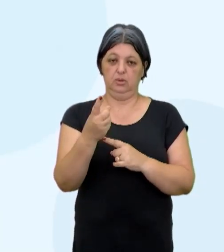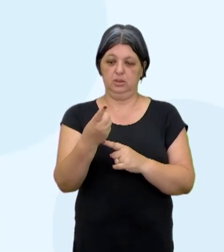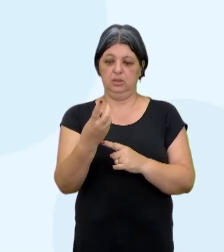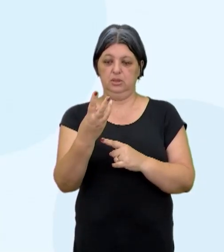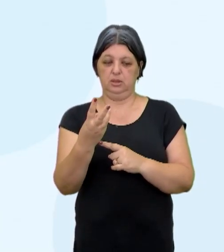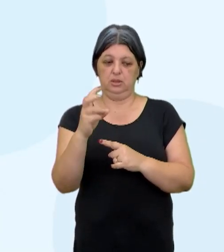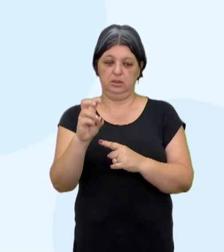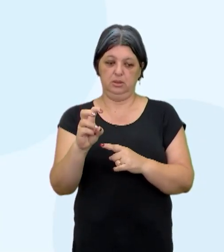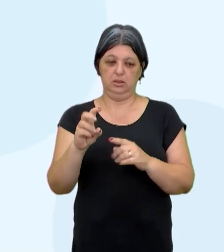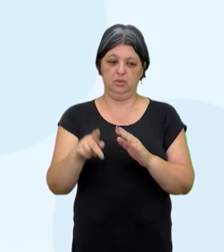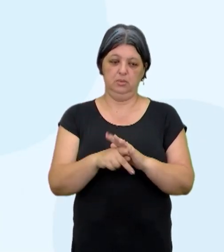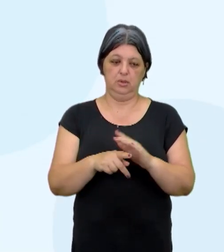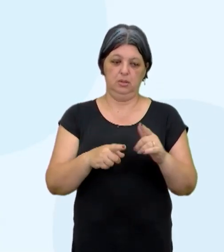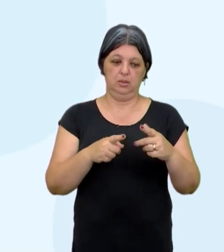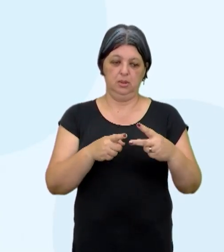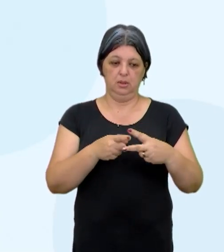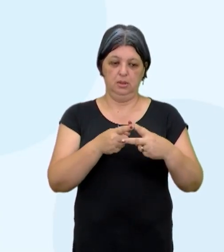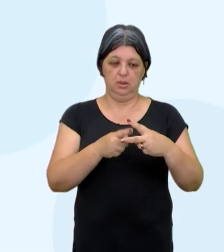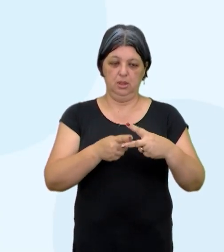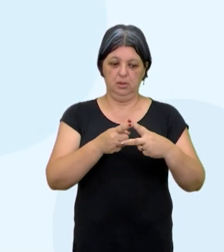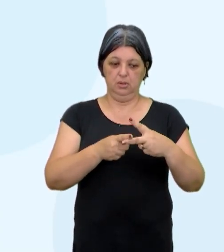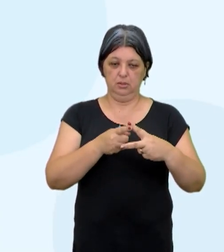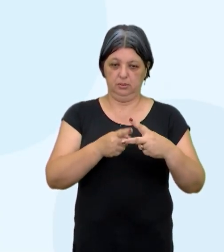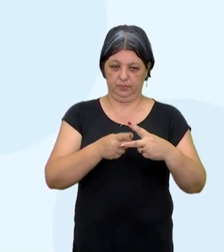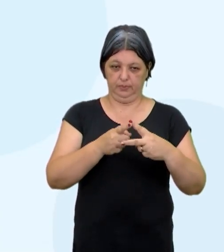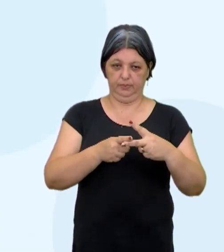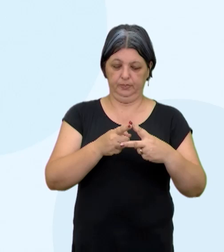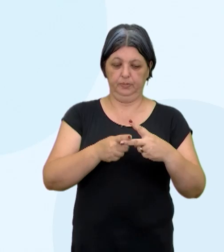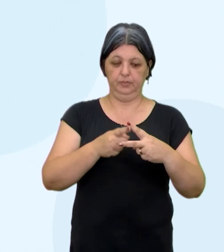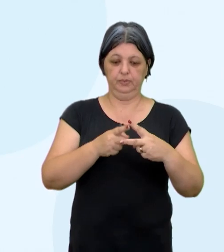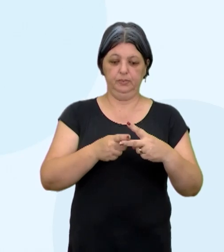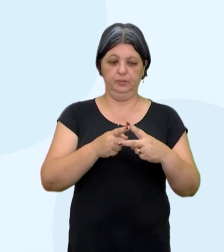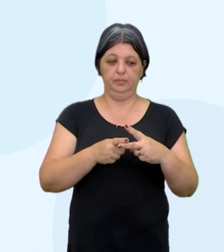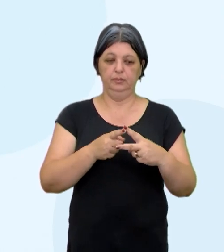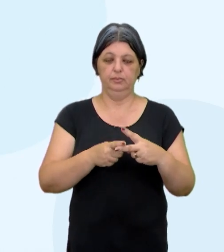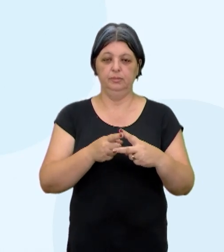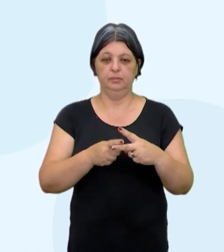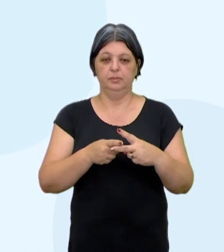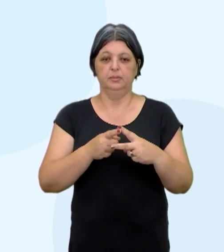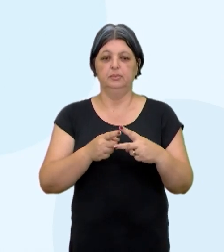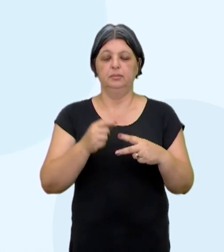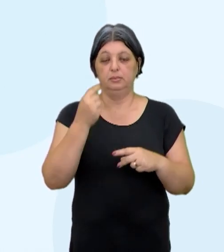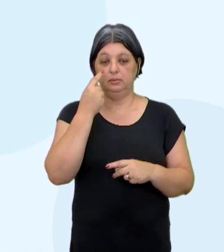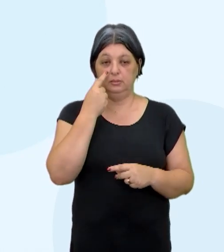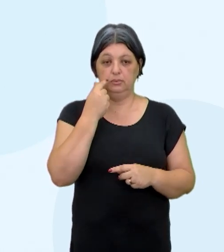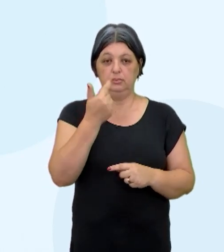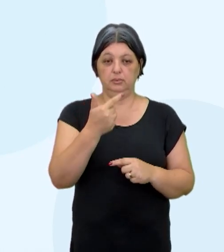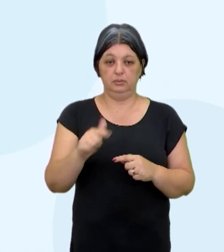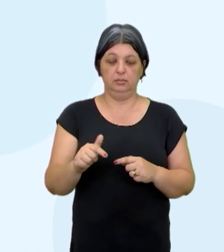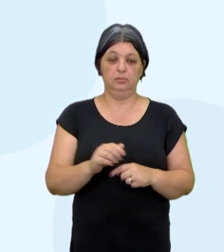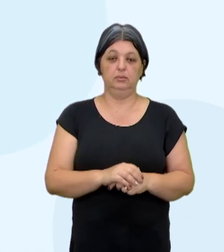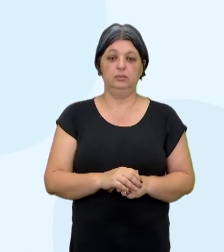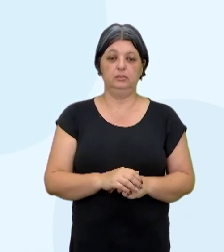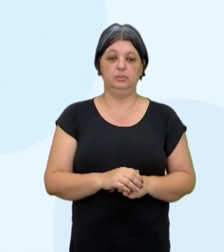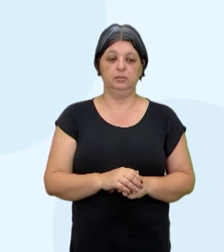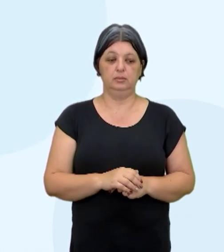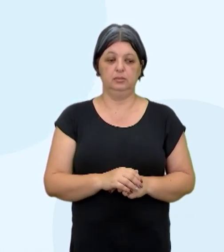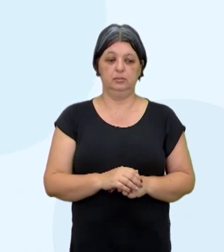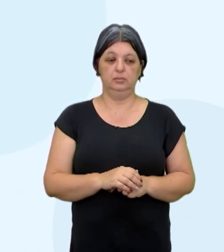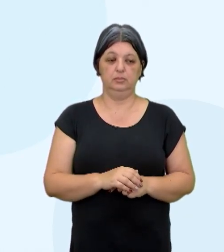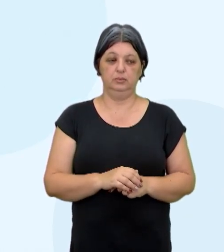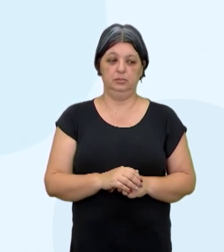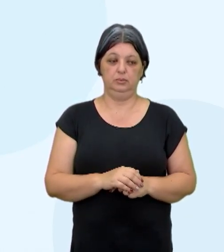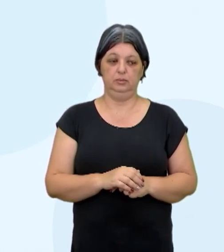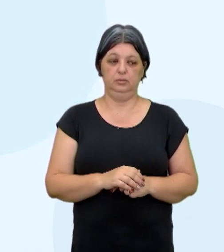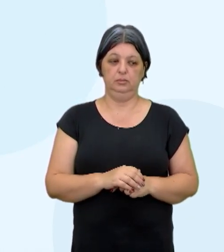Se eu somar esses três valores, eu tenho um total de 360 graus. Vou pegar outro pedaço, ó, esse outro ponto aqui, ó. A gente